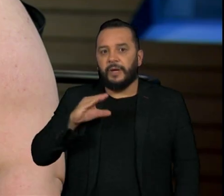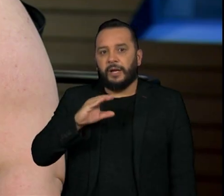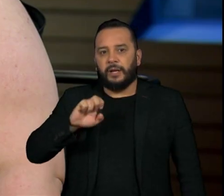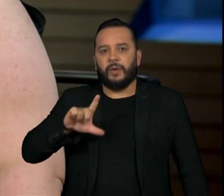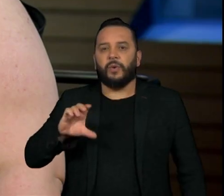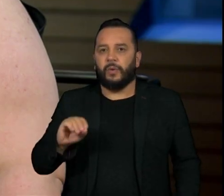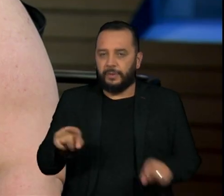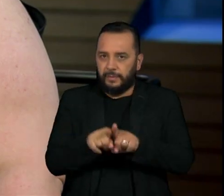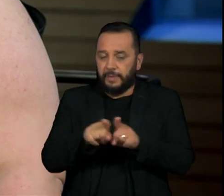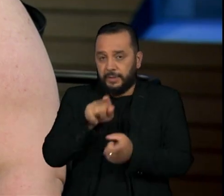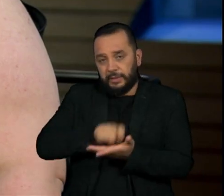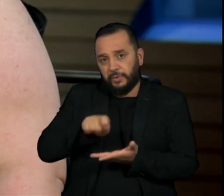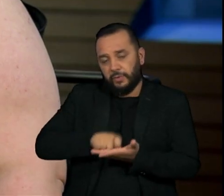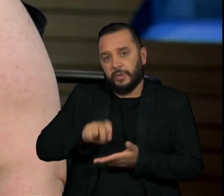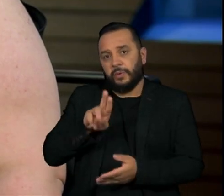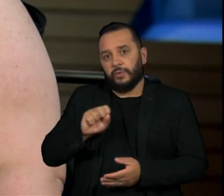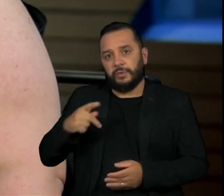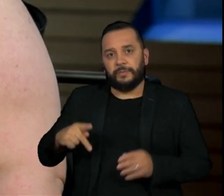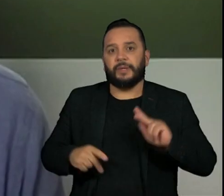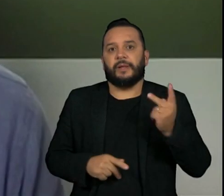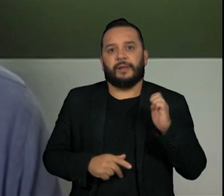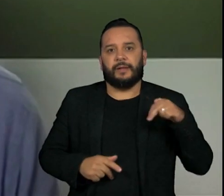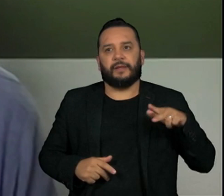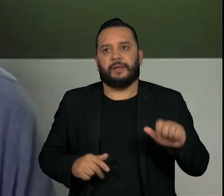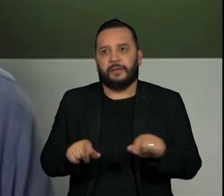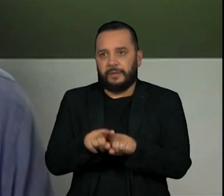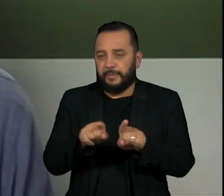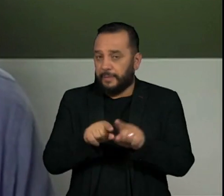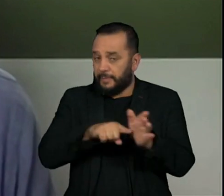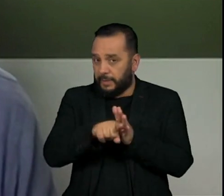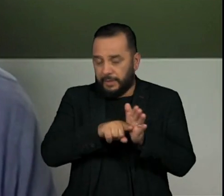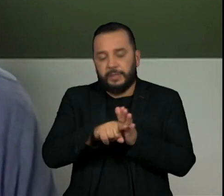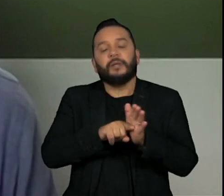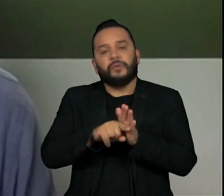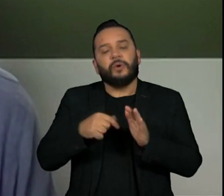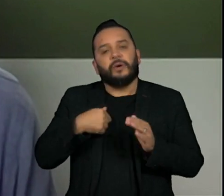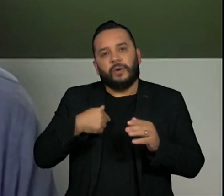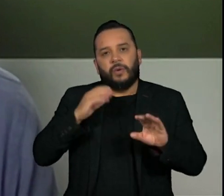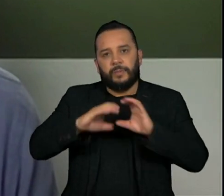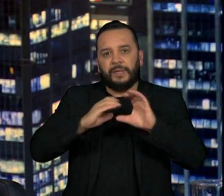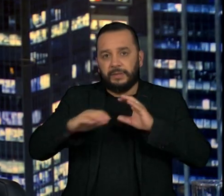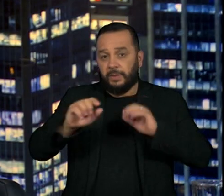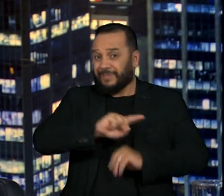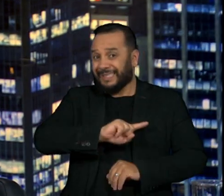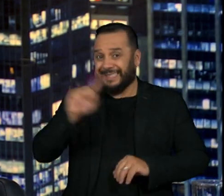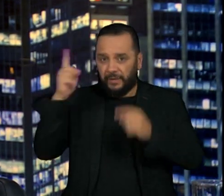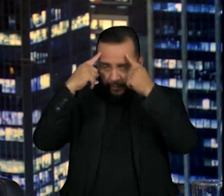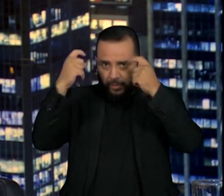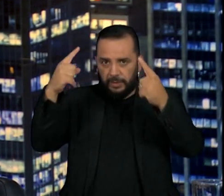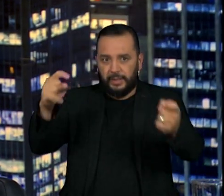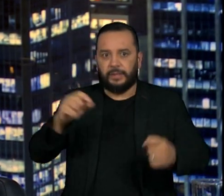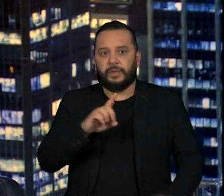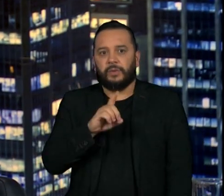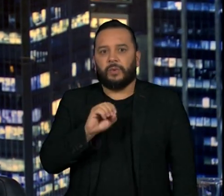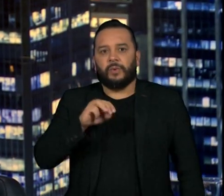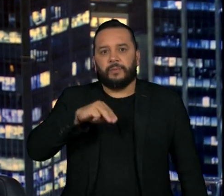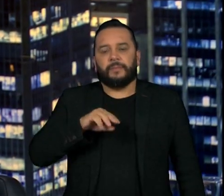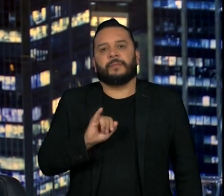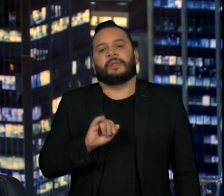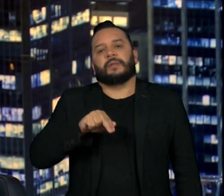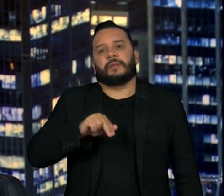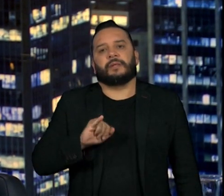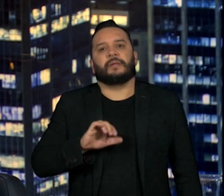escritora e pesquisadora da USP, Helena Vieira, e o pesquisador em comunicação não violenta, Dominique Barter. No bloco anterior falamos um pouquinho sobre